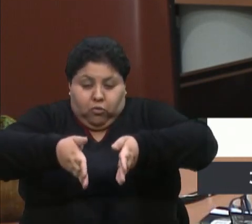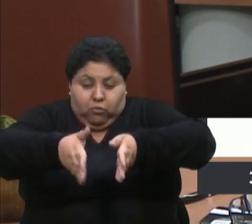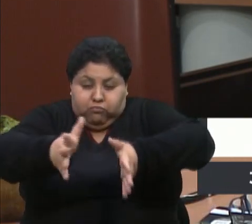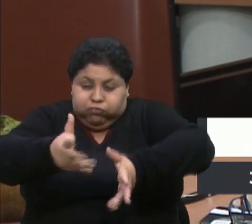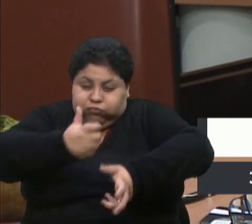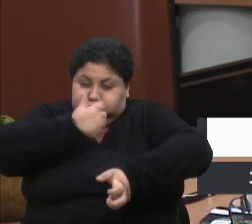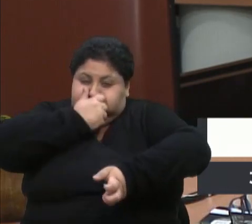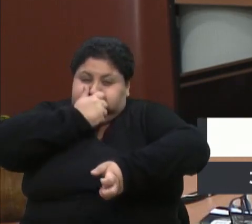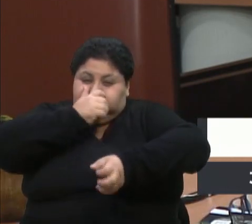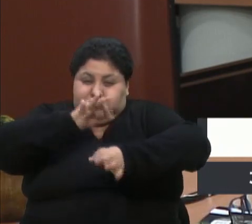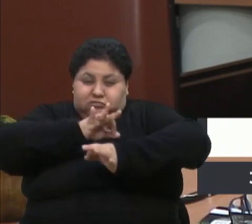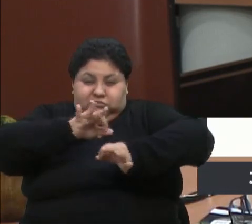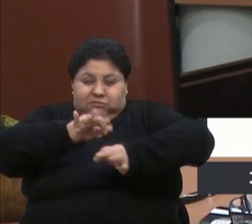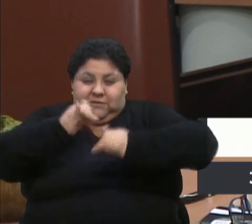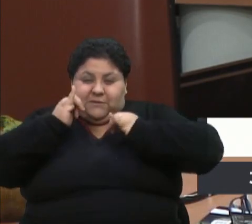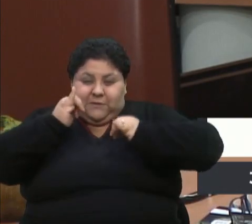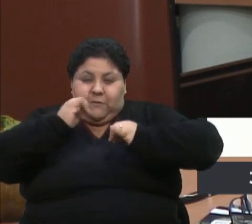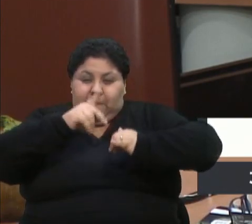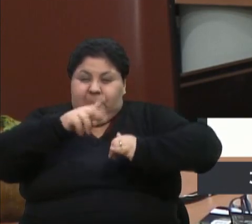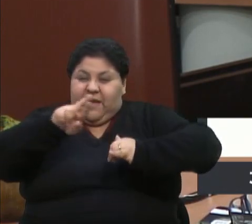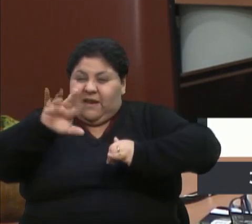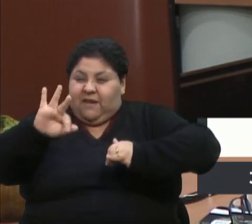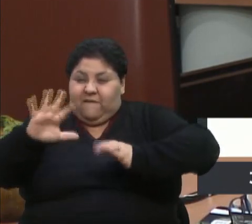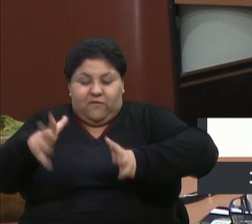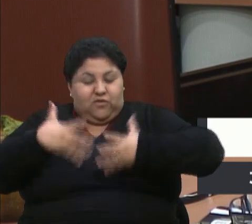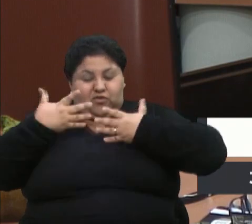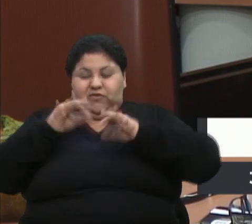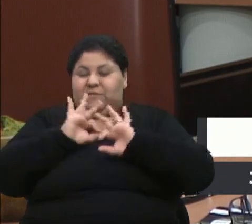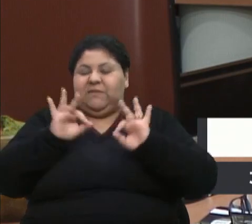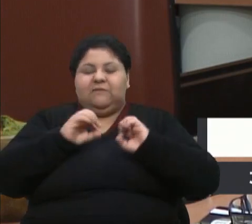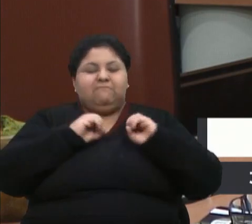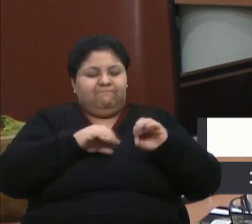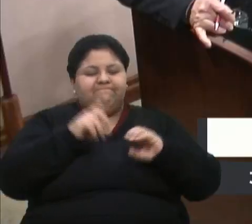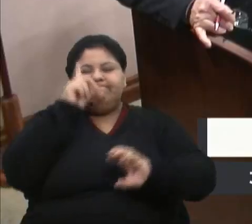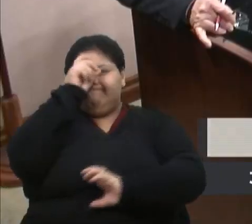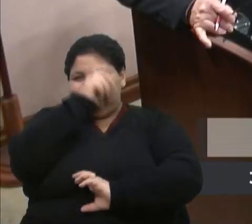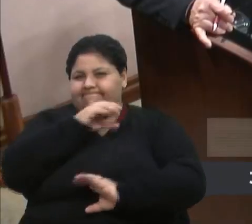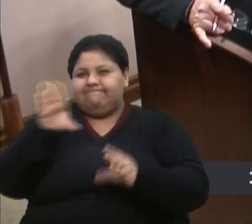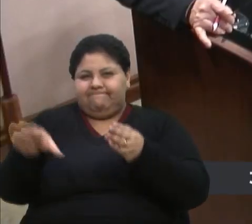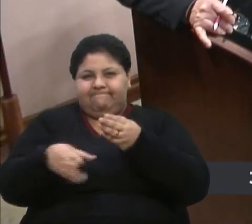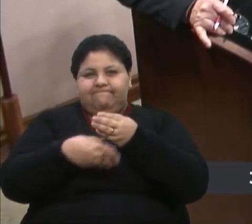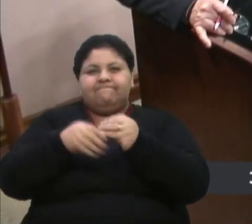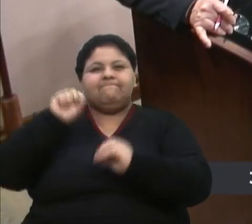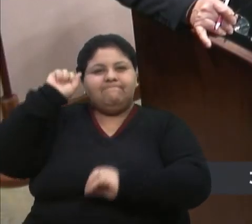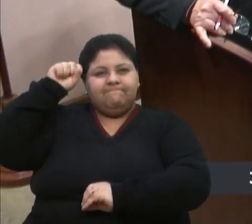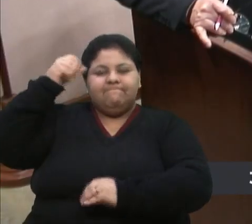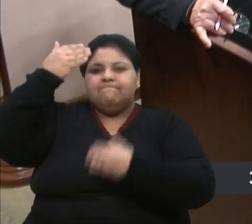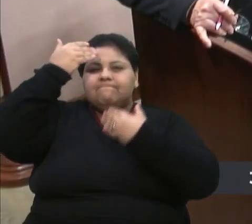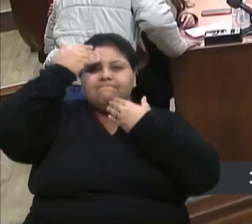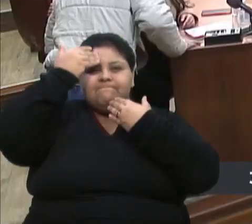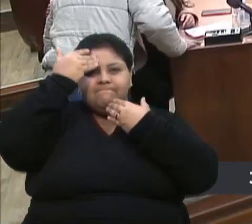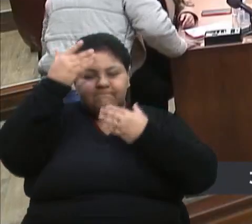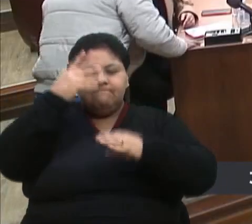assusta mais. A educação está difícil. Obrigado. Seu parte, Clóvis Xuxa. Obrigado,